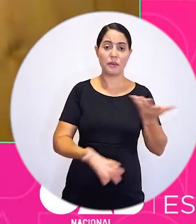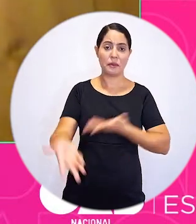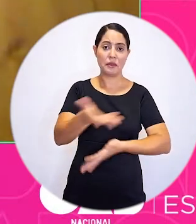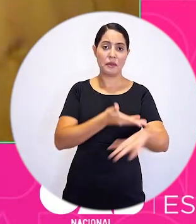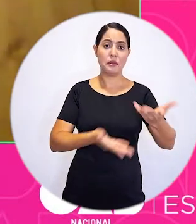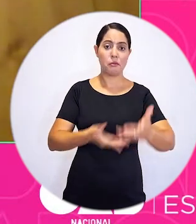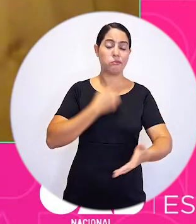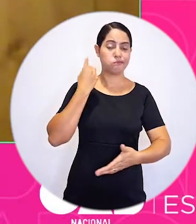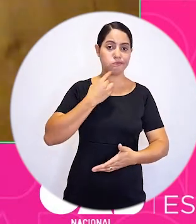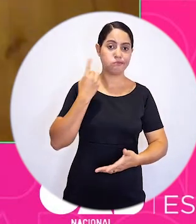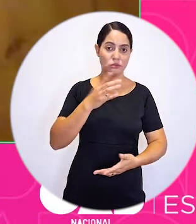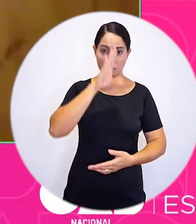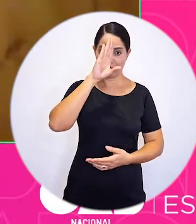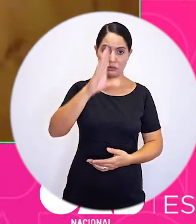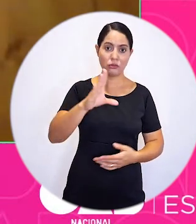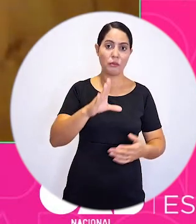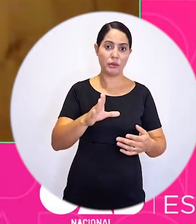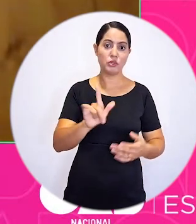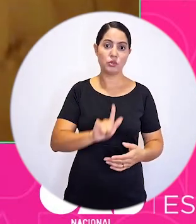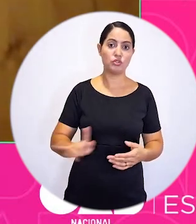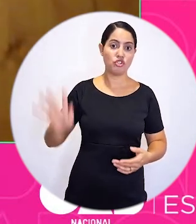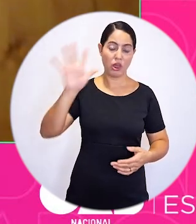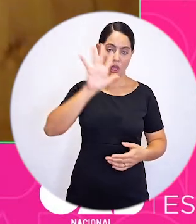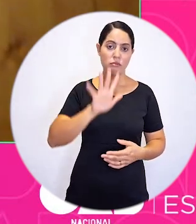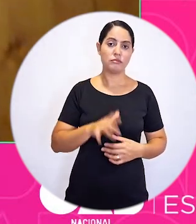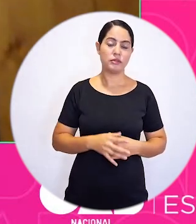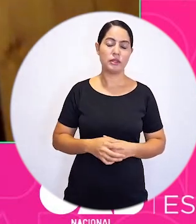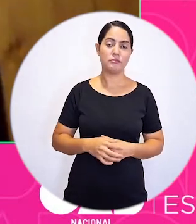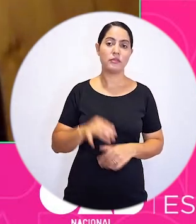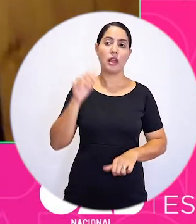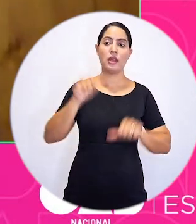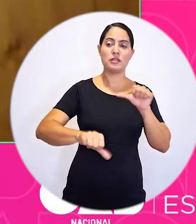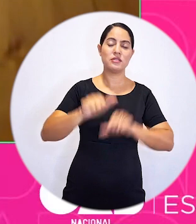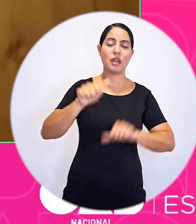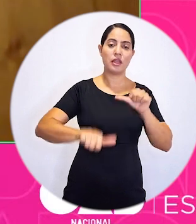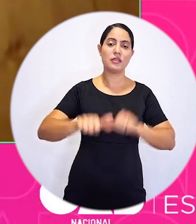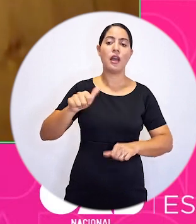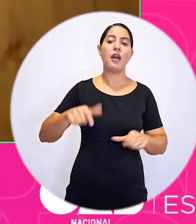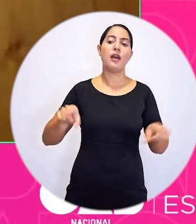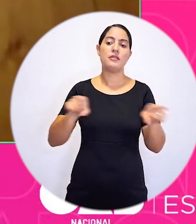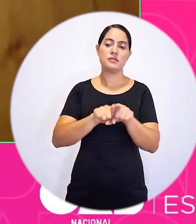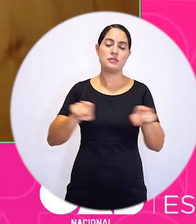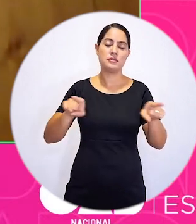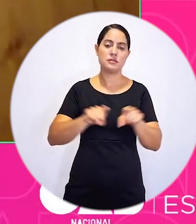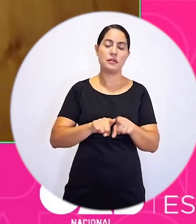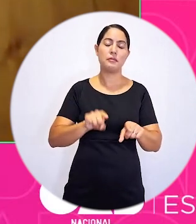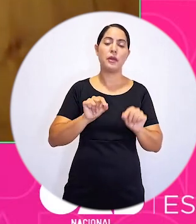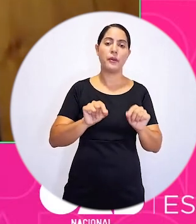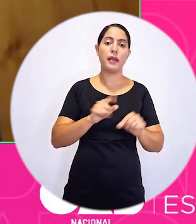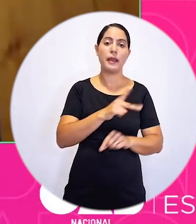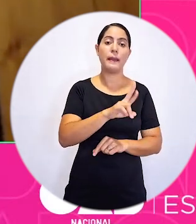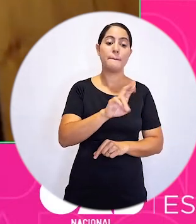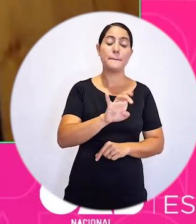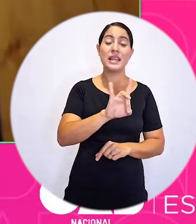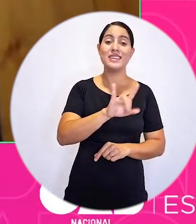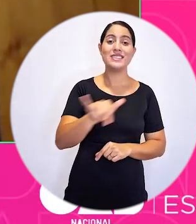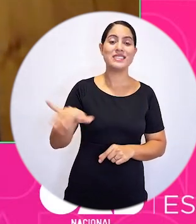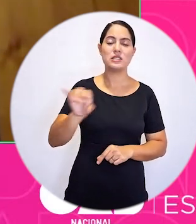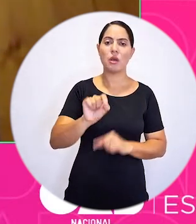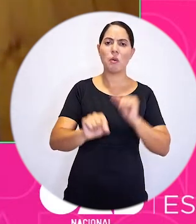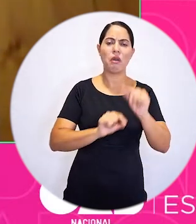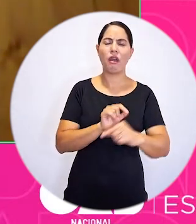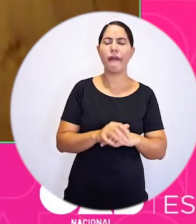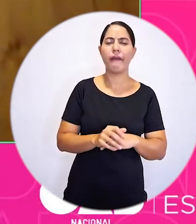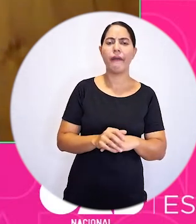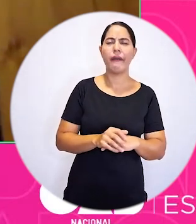de massa, né? De predições, né, de análise de predições. Então, o que é uma predição? É você